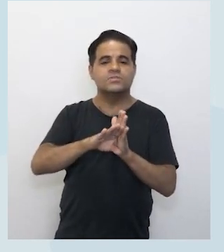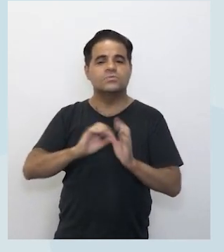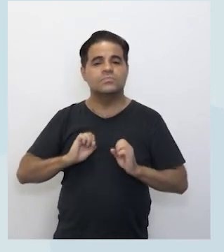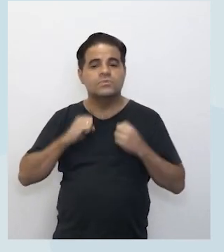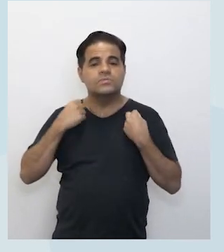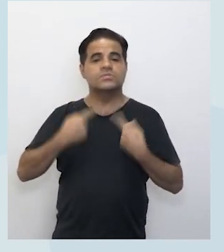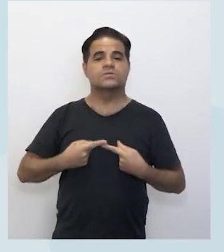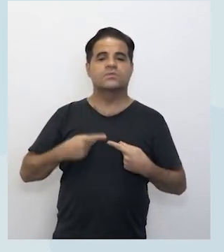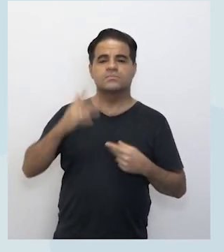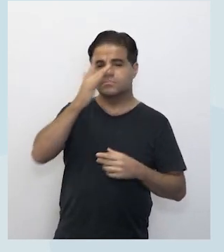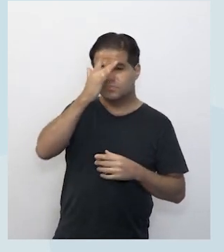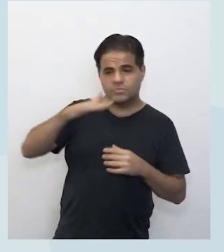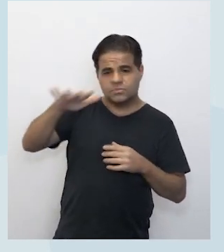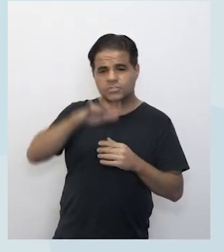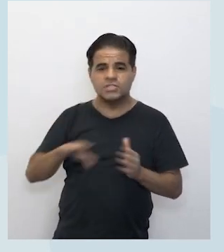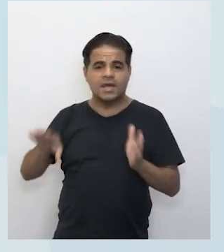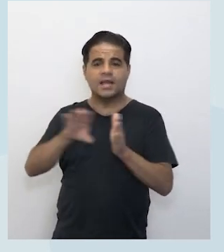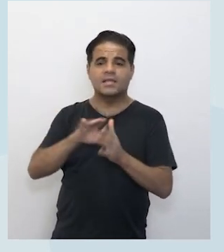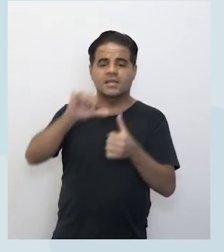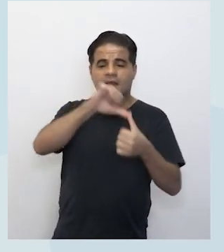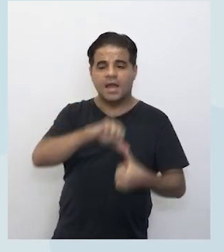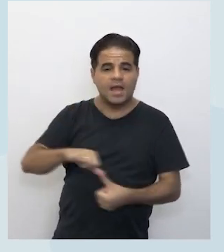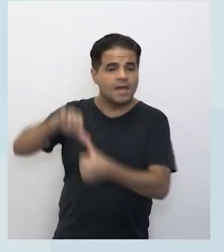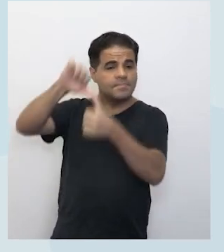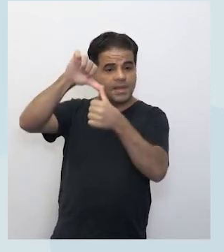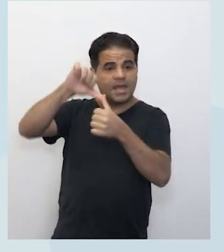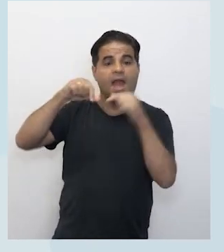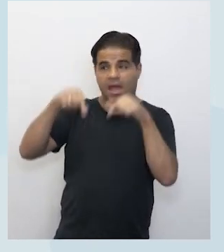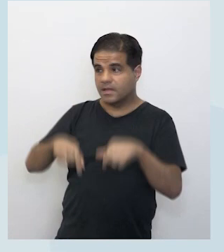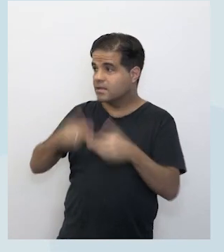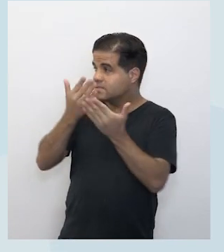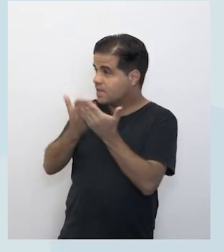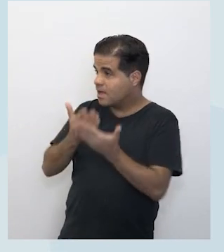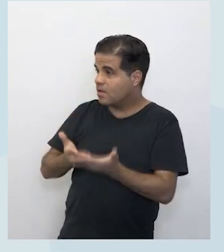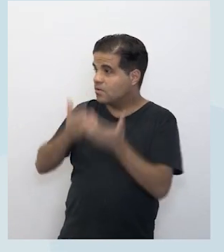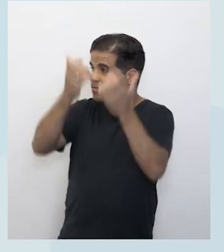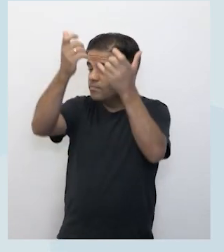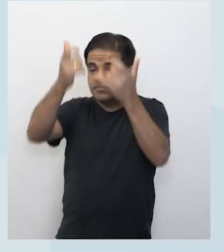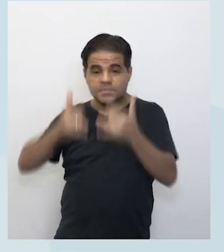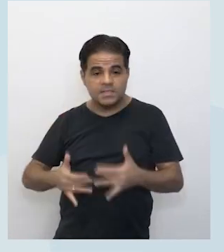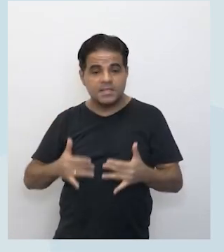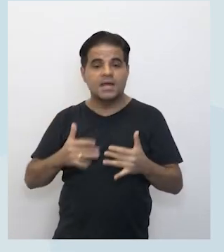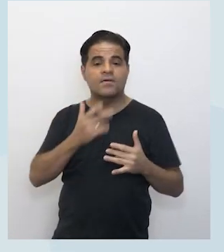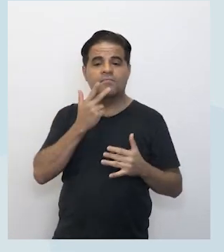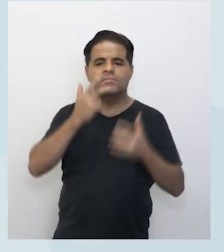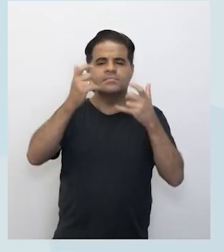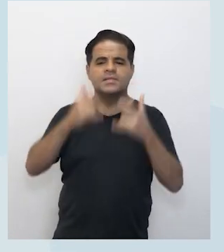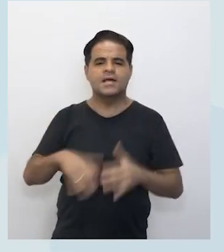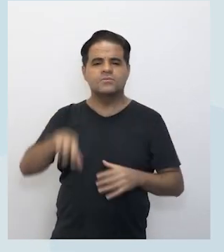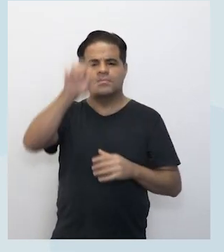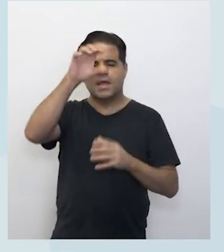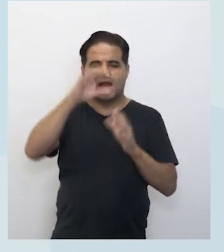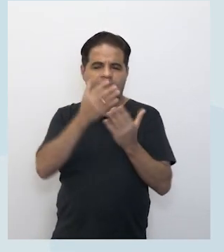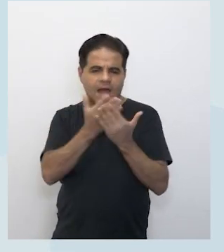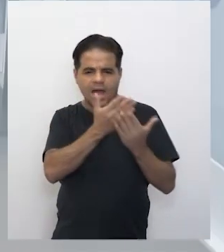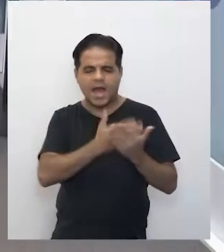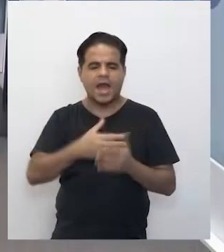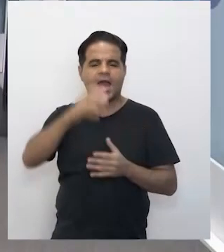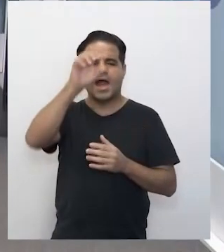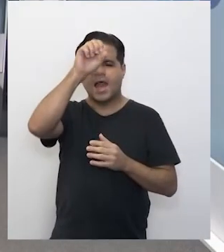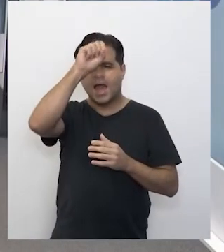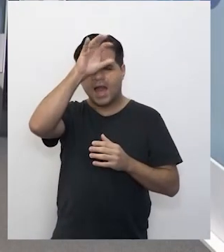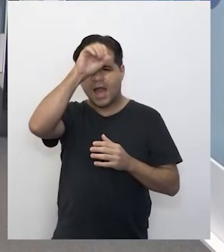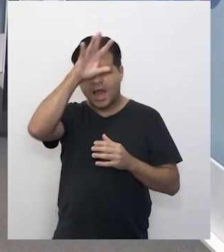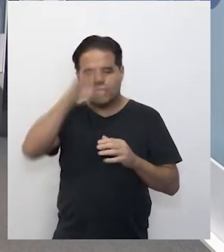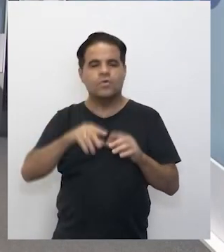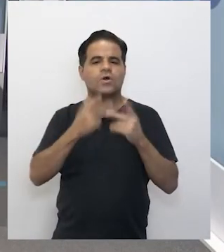seres humanos no território da América. Nesta aula, vamos falar de... Nossa! Arqueologia, olha só, seremos os